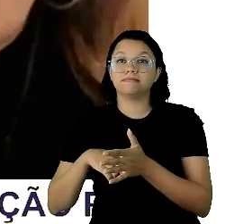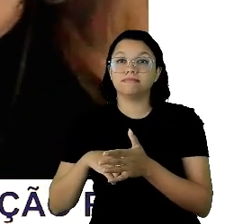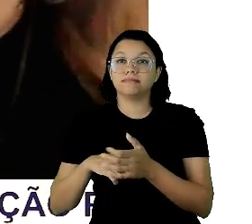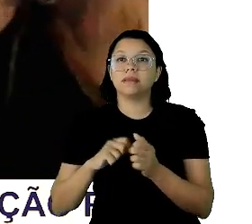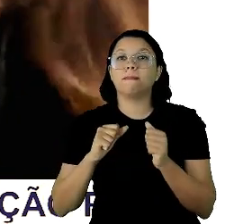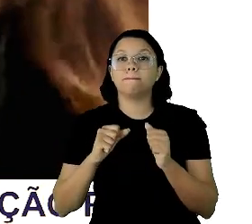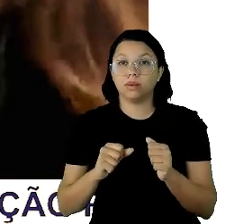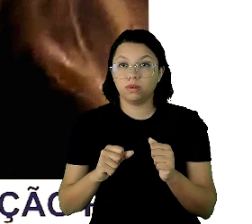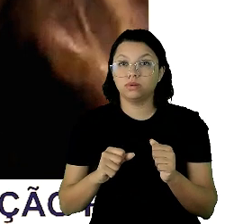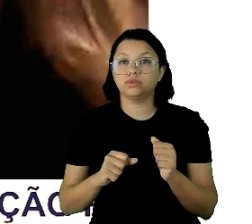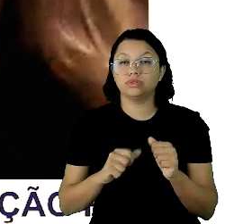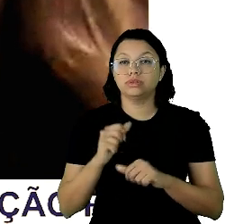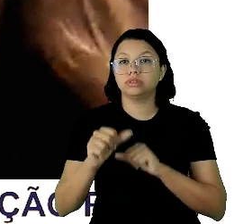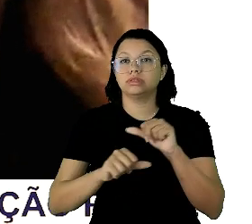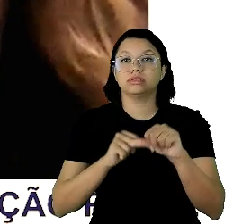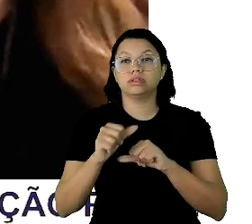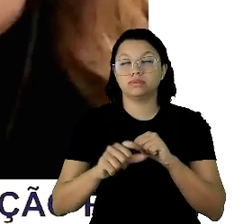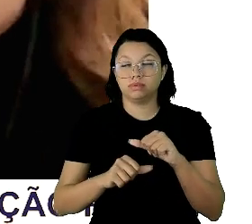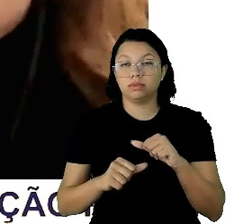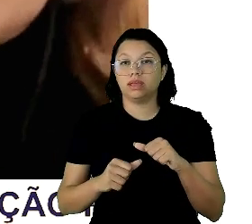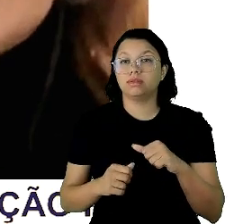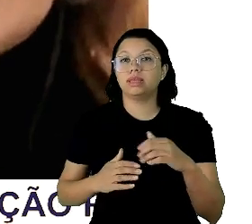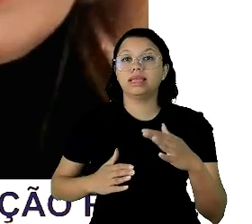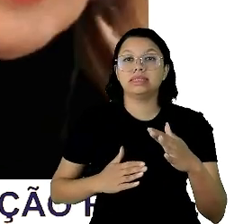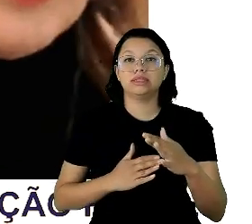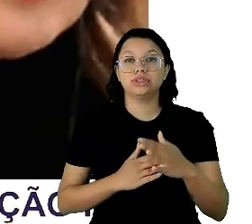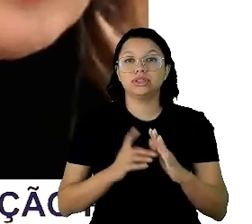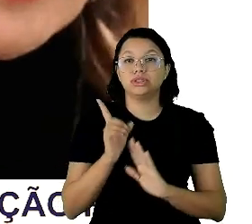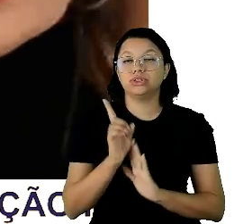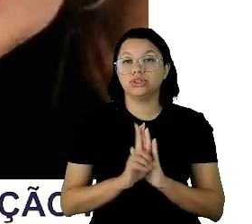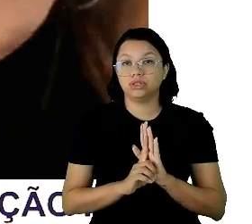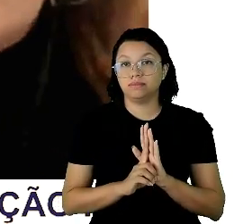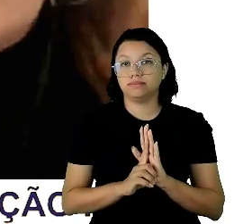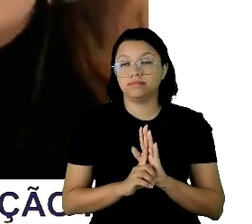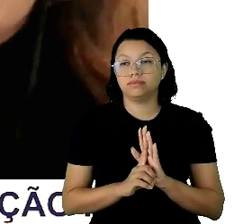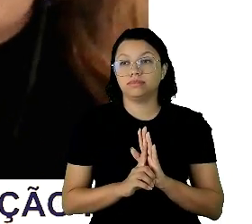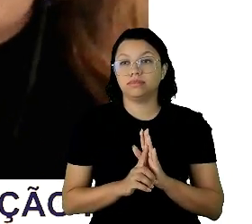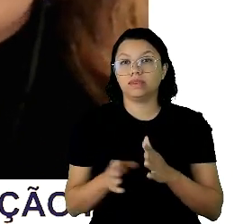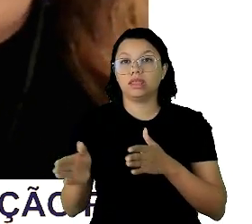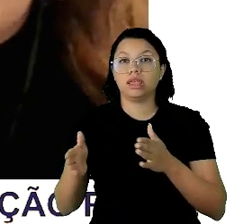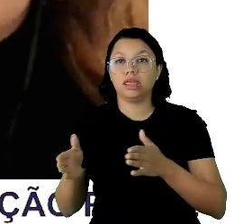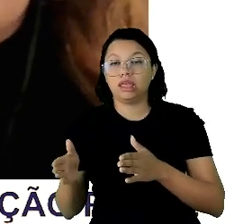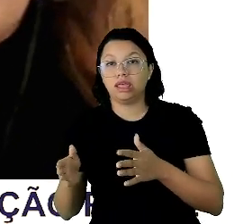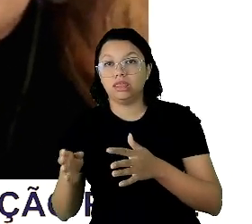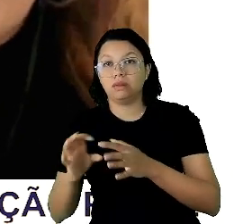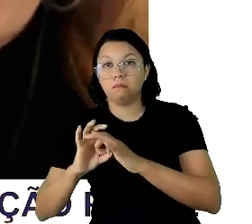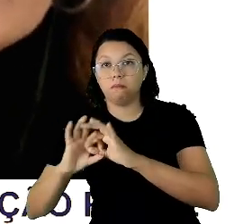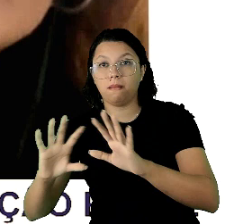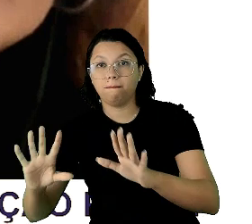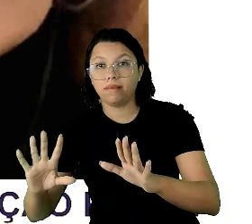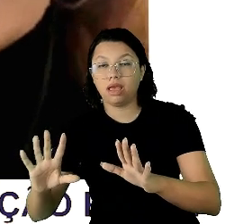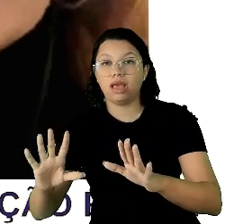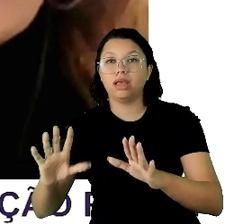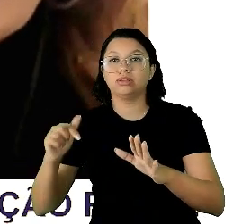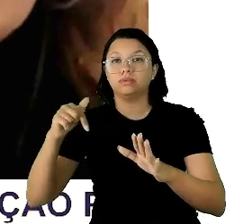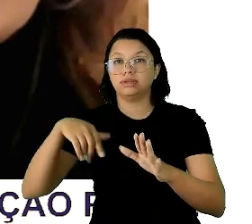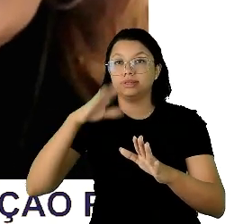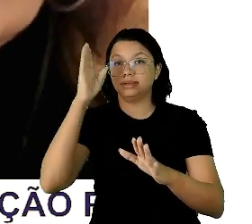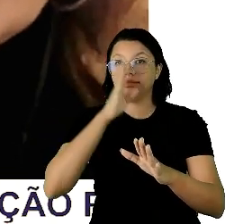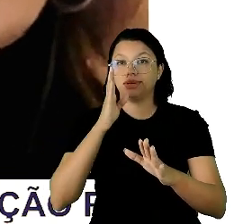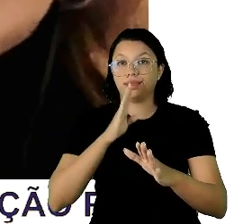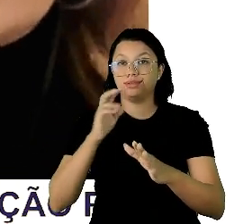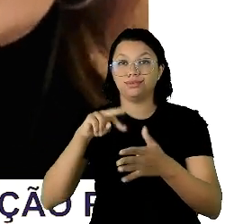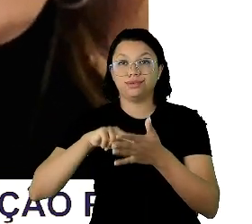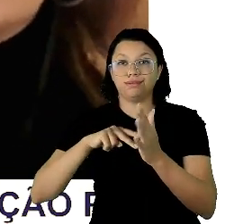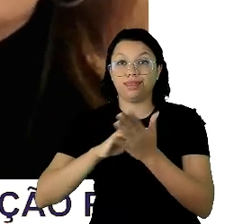restritiva de direitos. E eu acho, entre o regime aberto, que aqui no Brasil o regime aberto é nada, né,